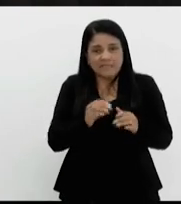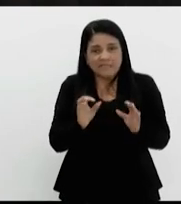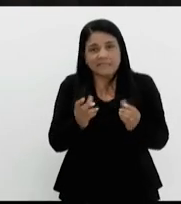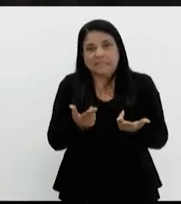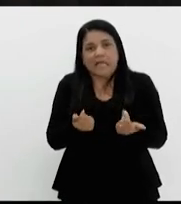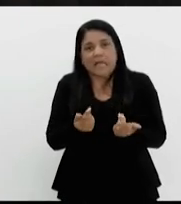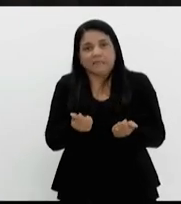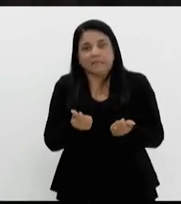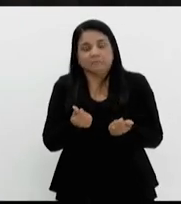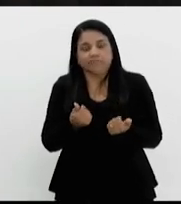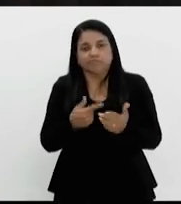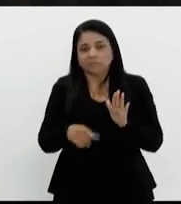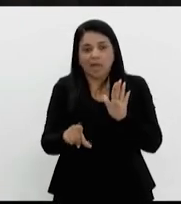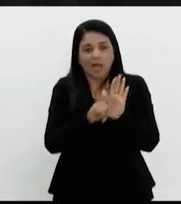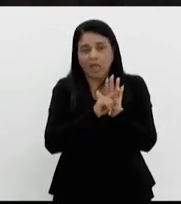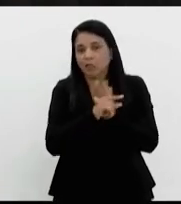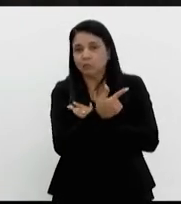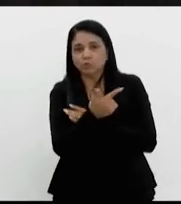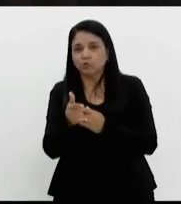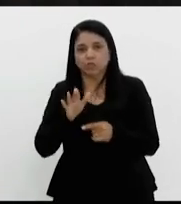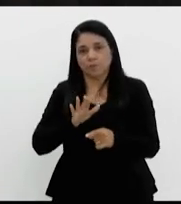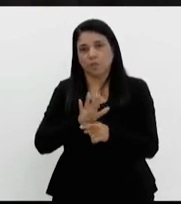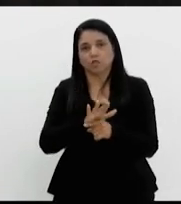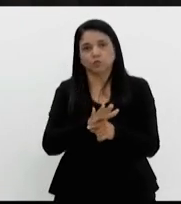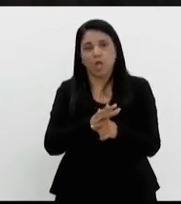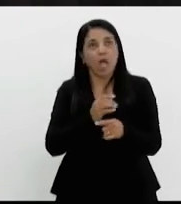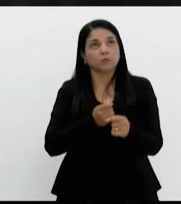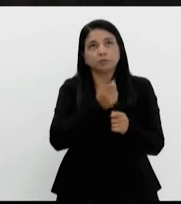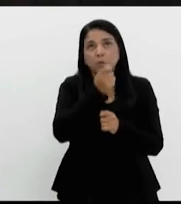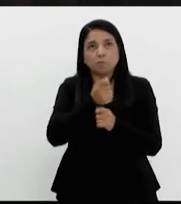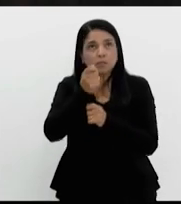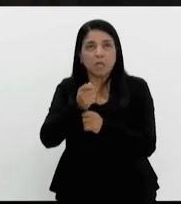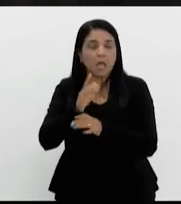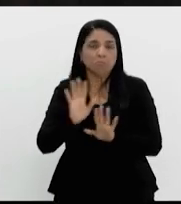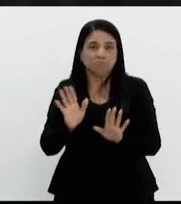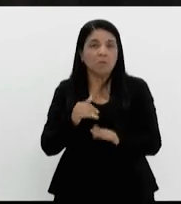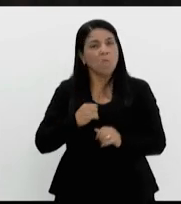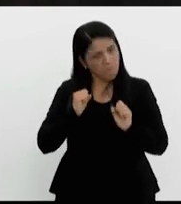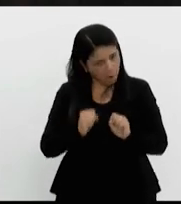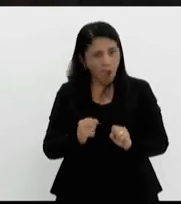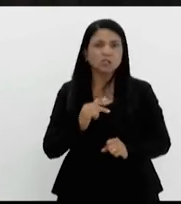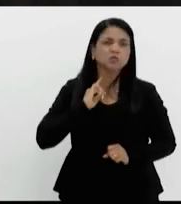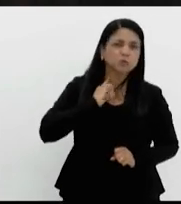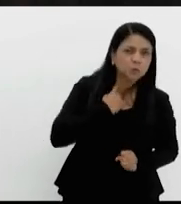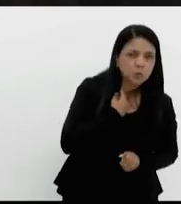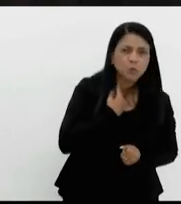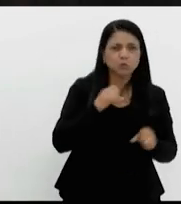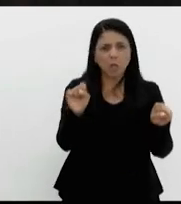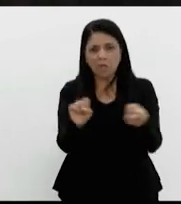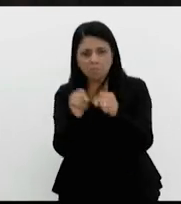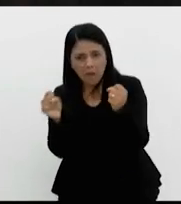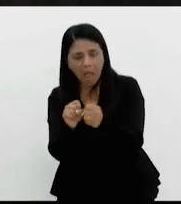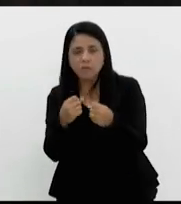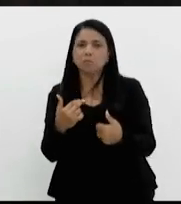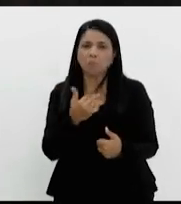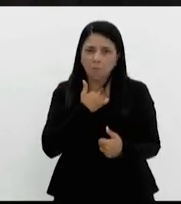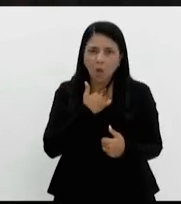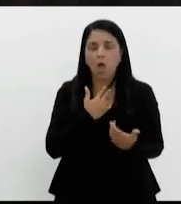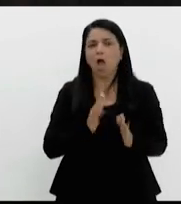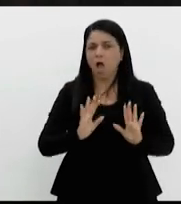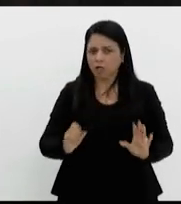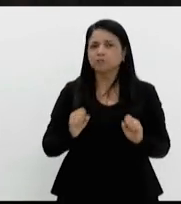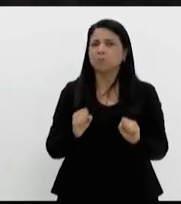para ajudar. Não pode pintar, pode ficar sujo, pode ficar arrebentado, mas você não pode dar uma carteira, não pode trocar um